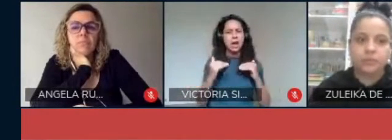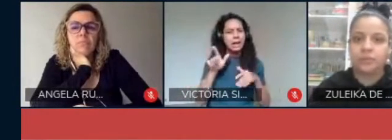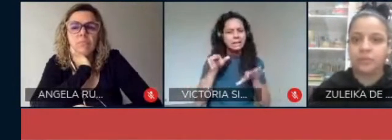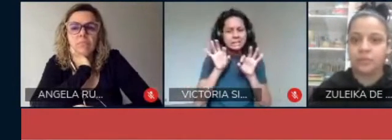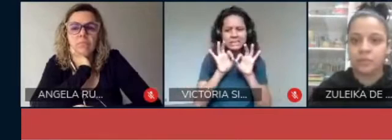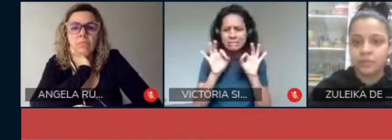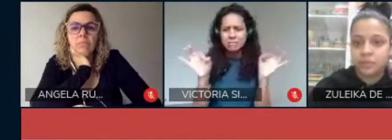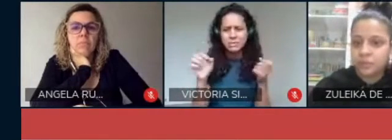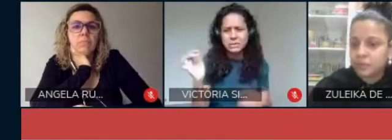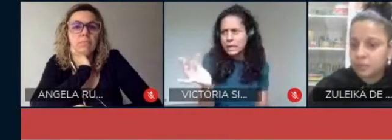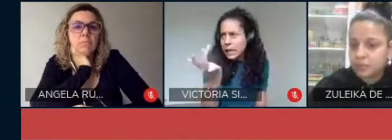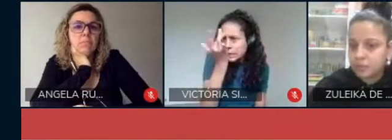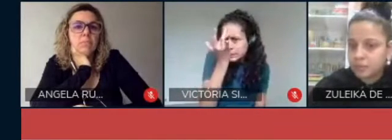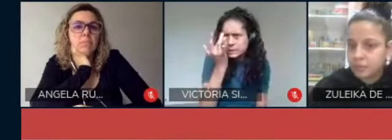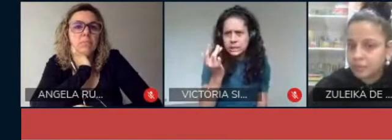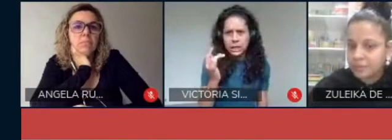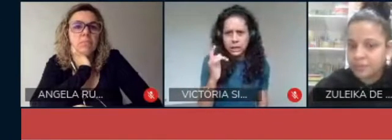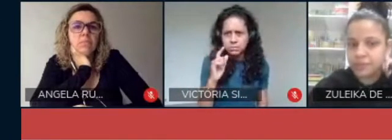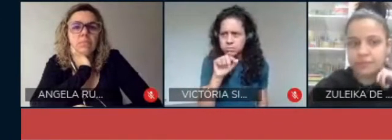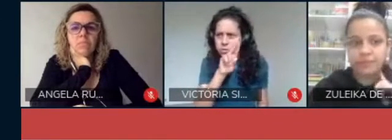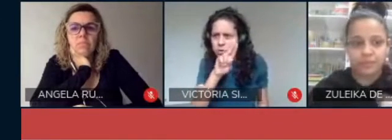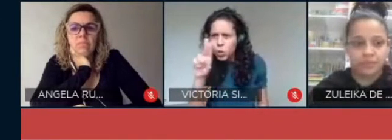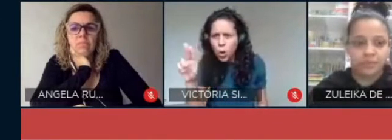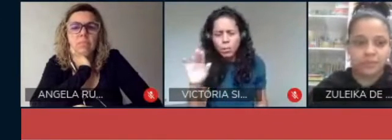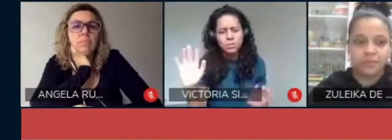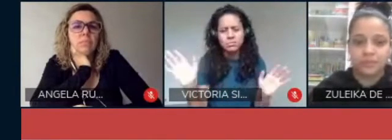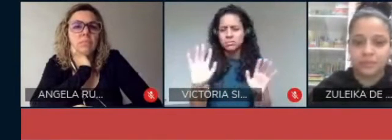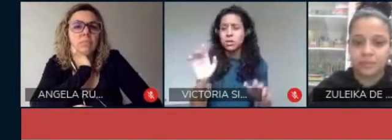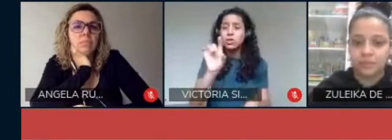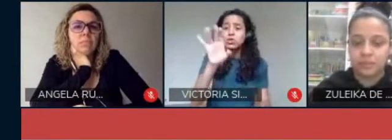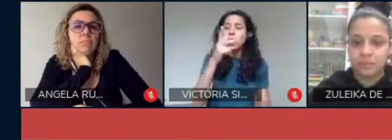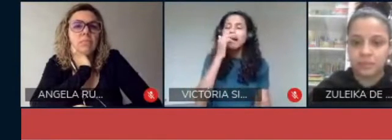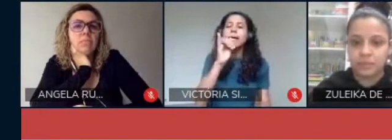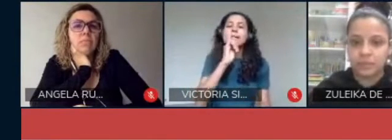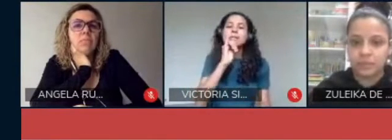gravar o nome, se tu colocar bibliotecas URGS no